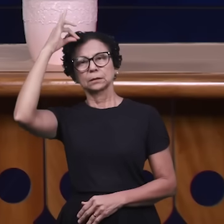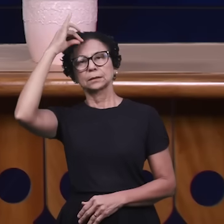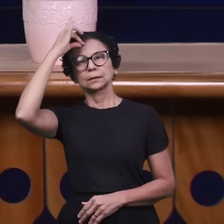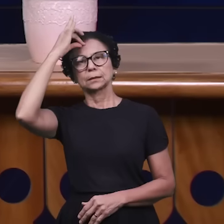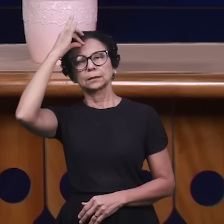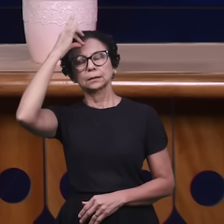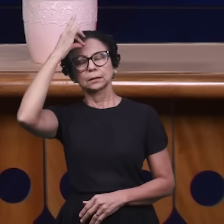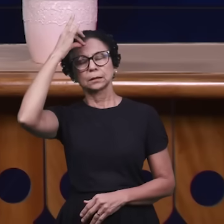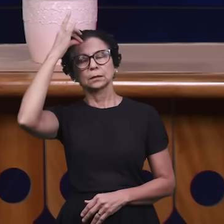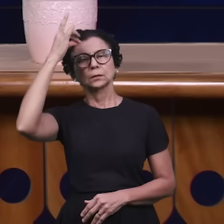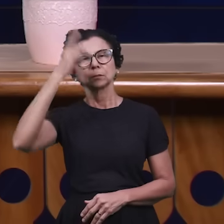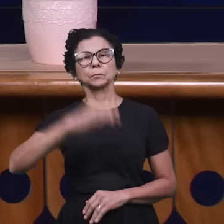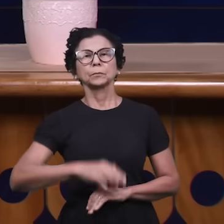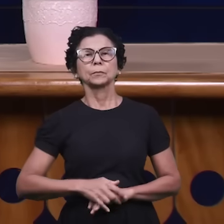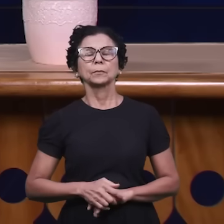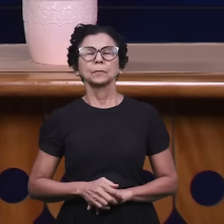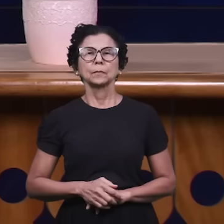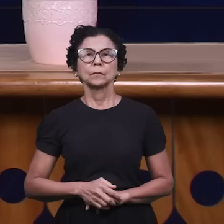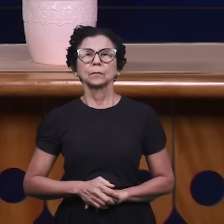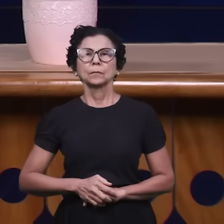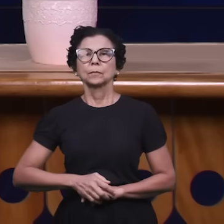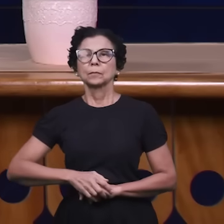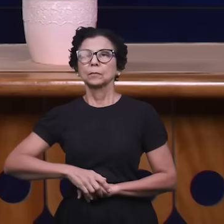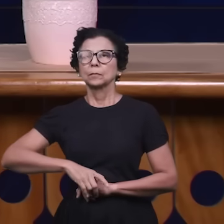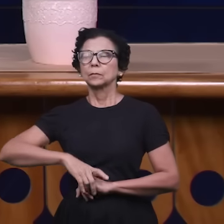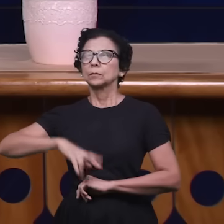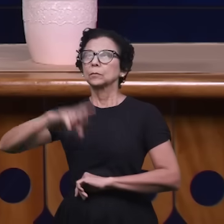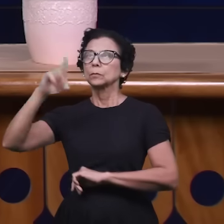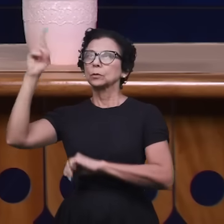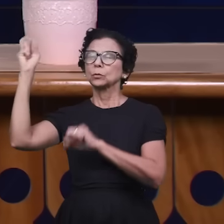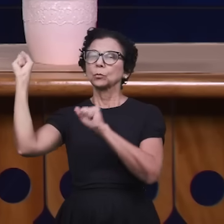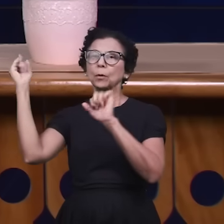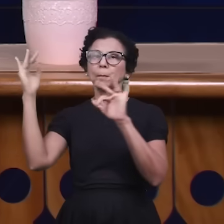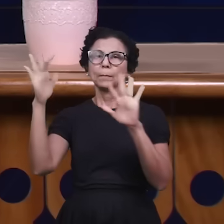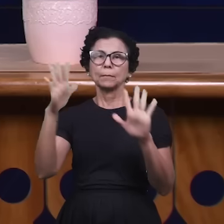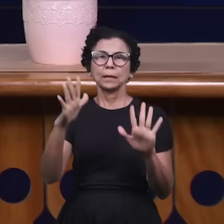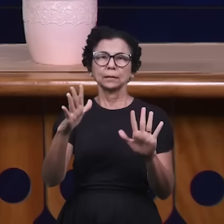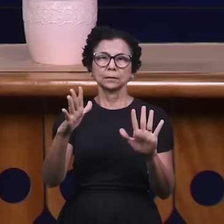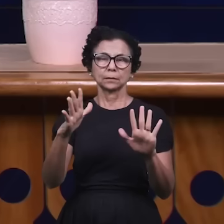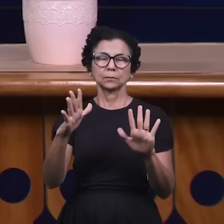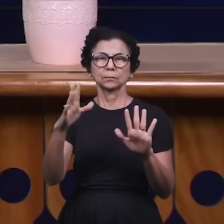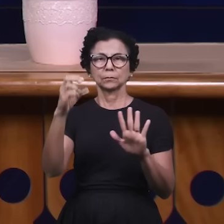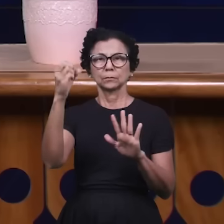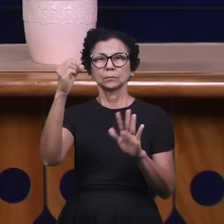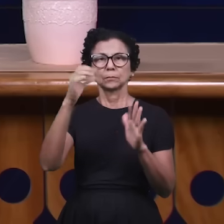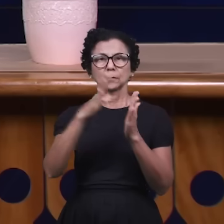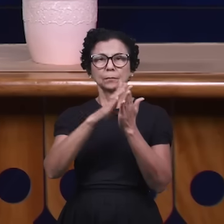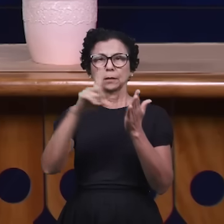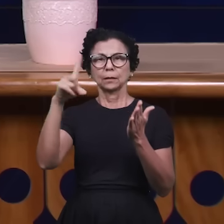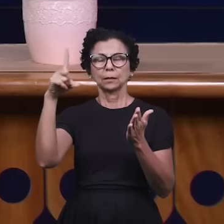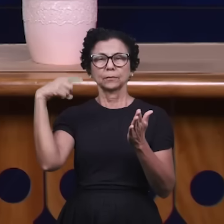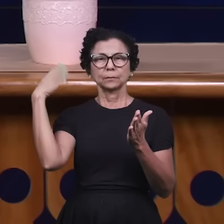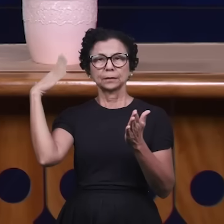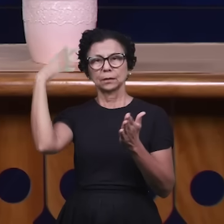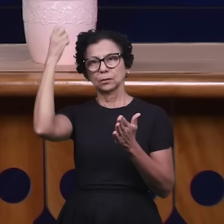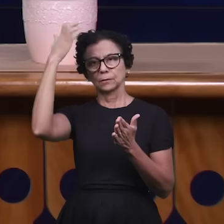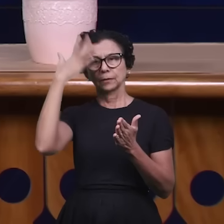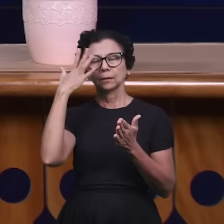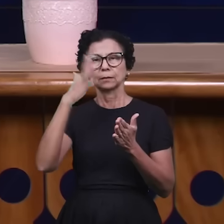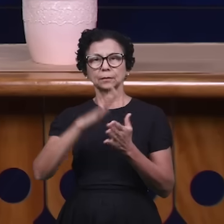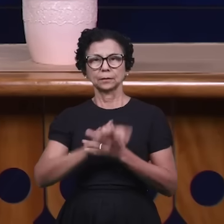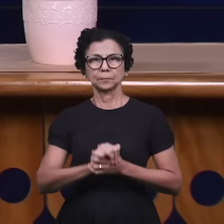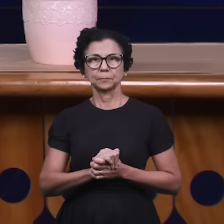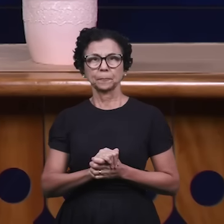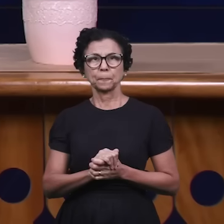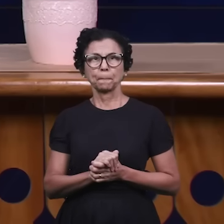Santo, porque a bênção do Senhor, através da tua palavra, é grandiosa. Te louvamos